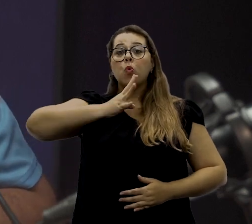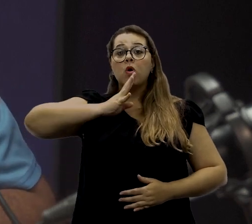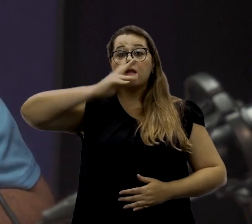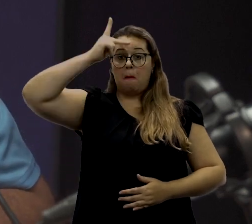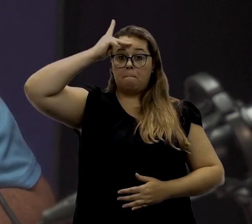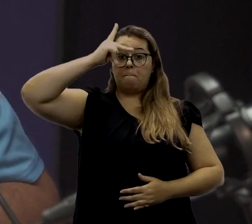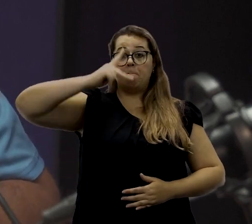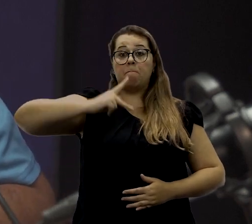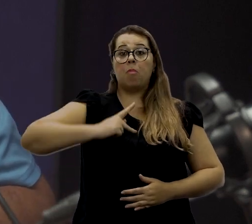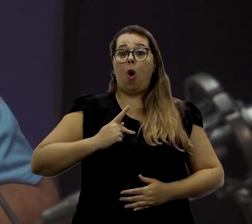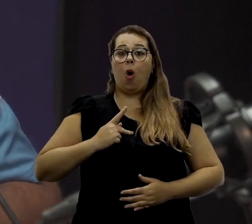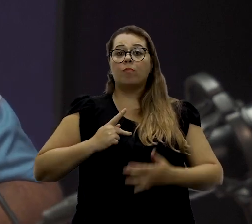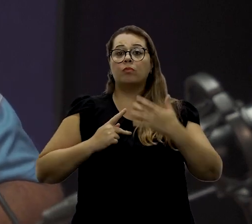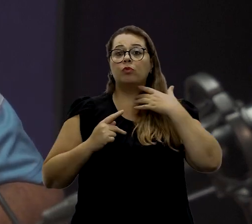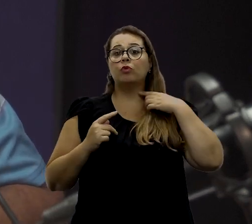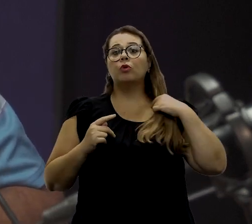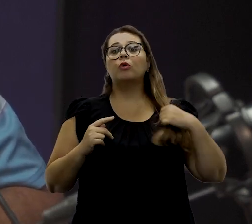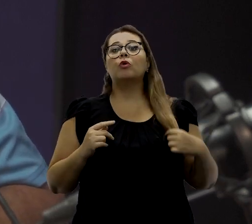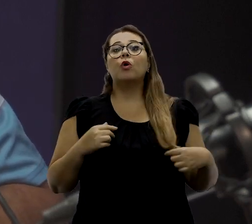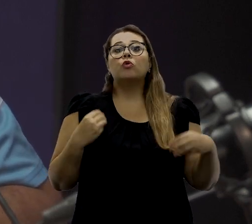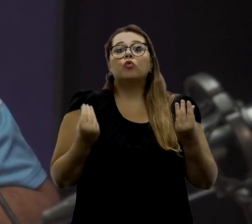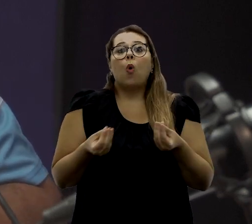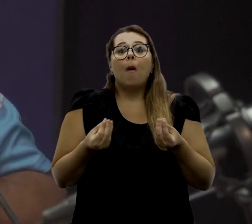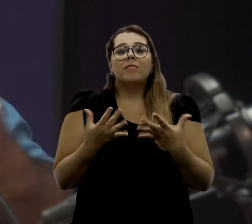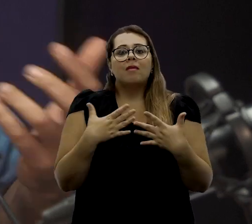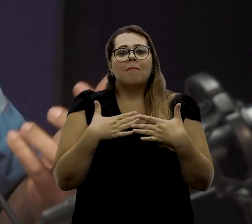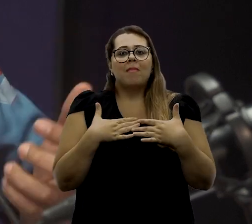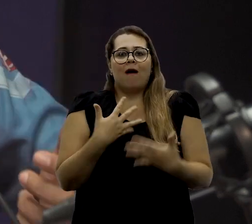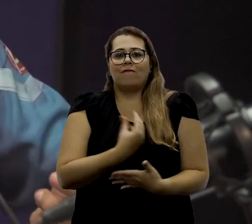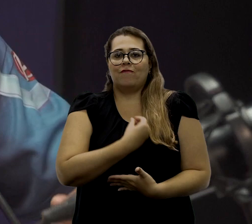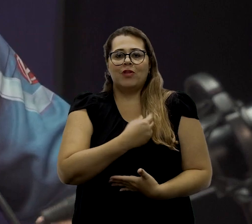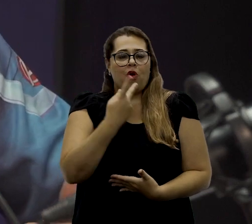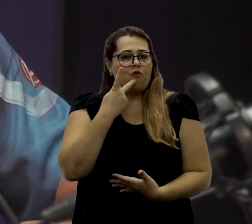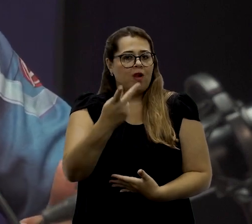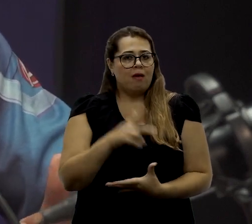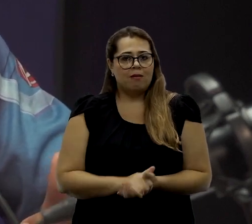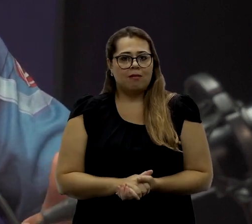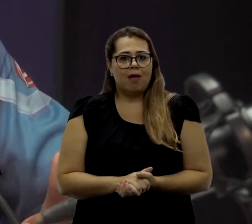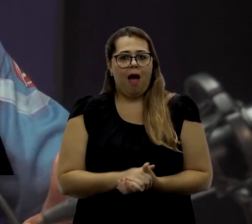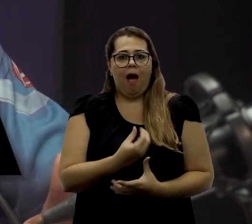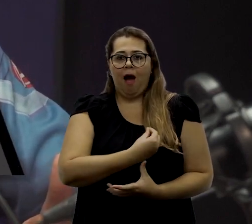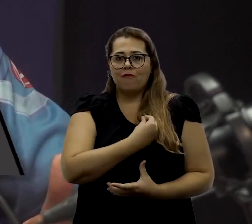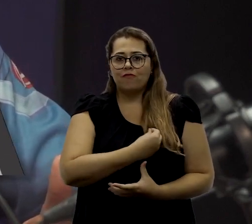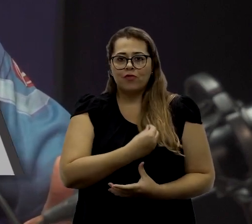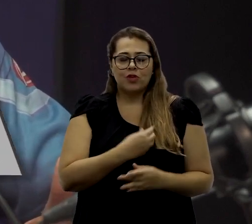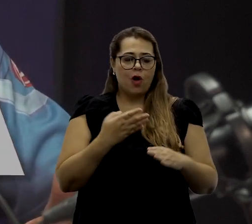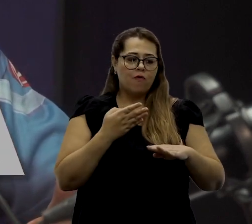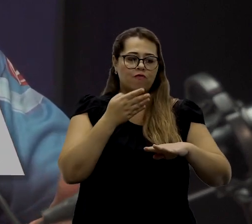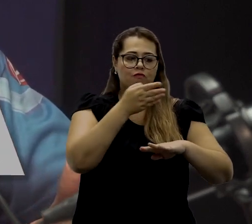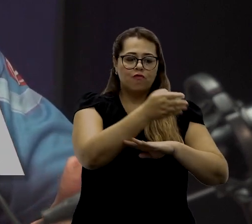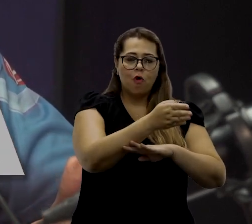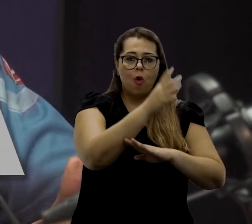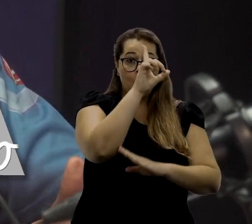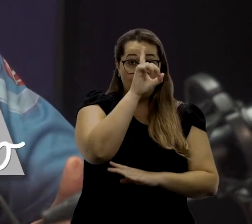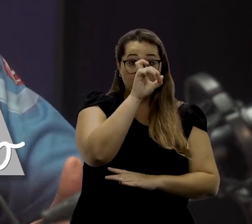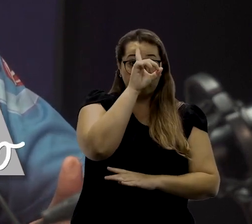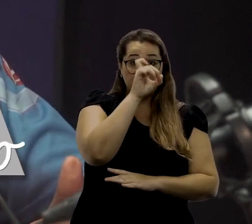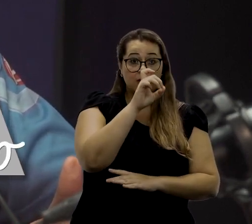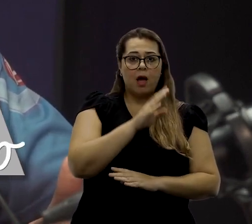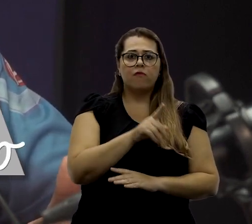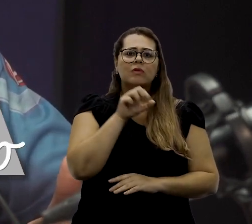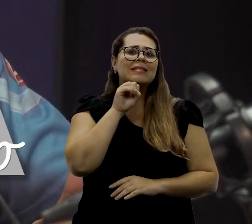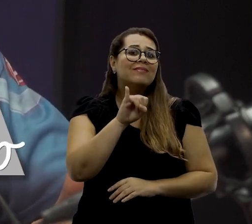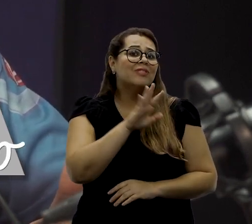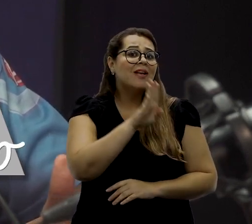autoconhecimento e dizer que como que nós estamos na vida, no início que eu falei, Ó, a vida é assim. Quem foi em um hospital,